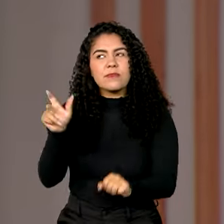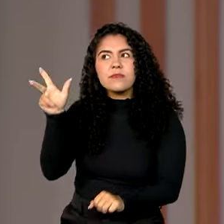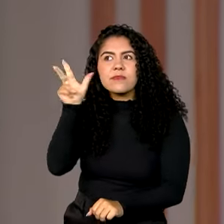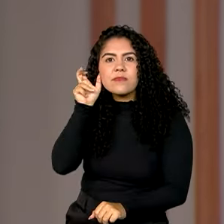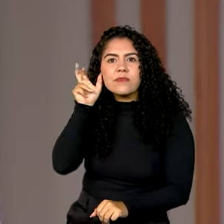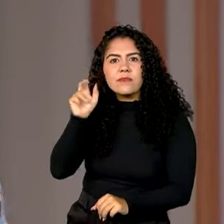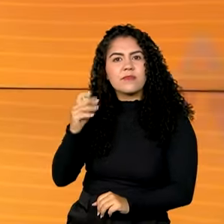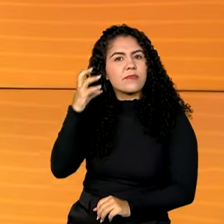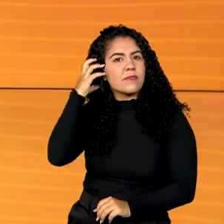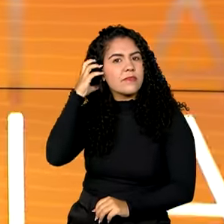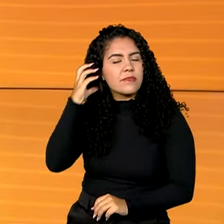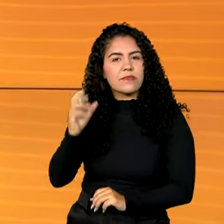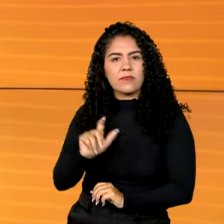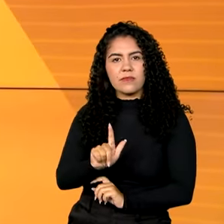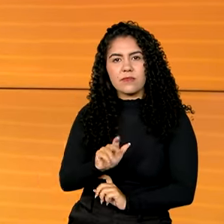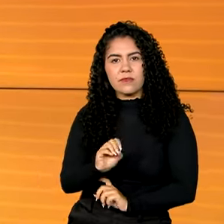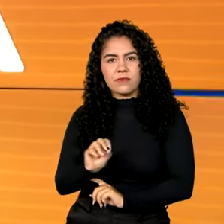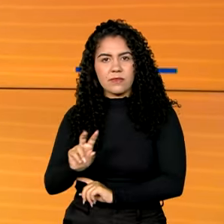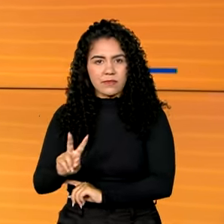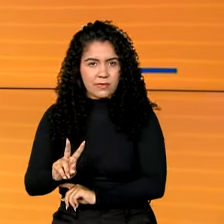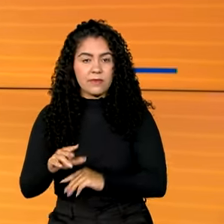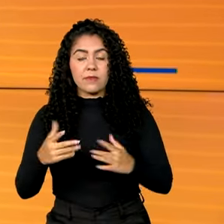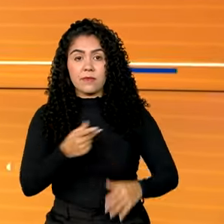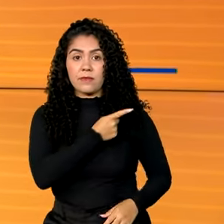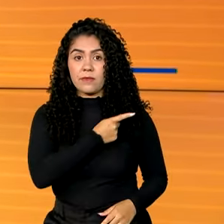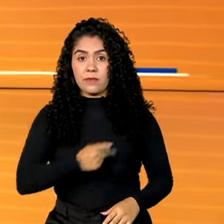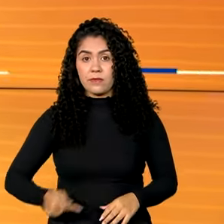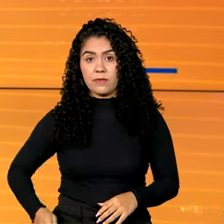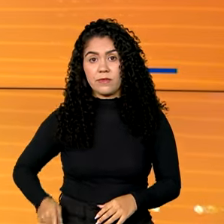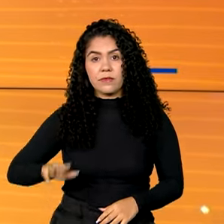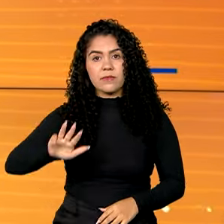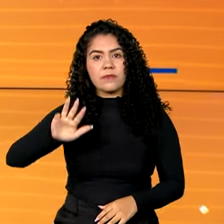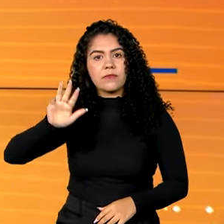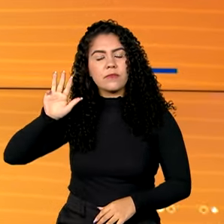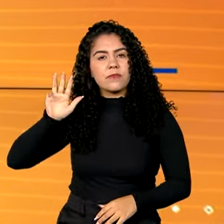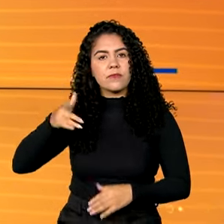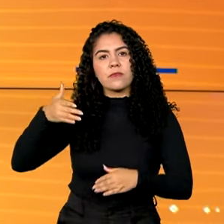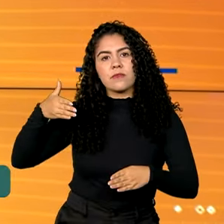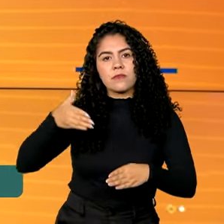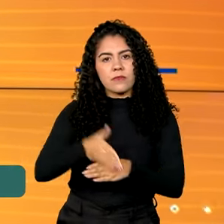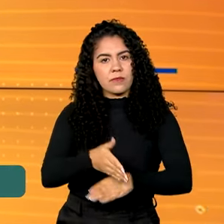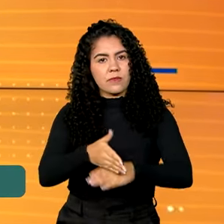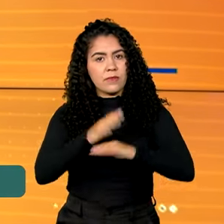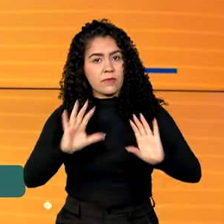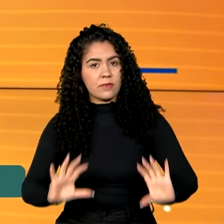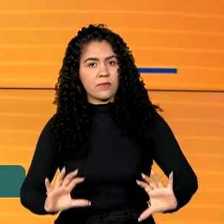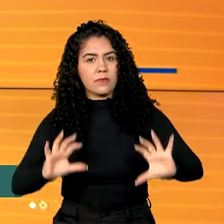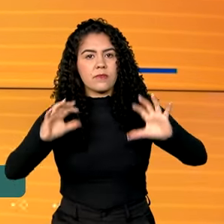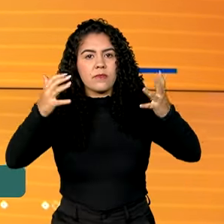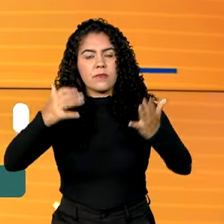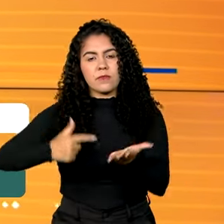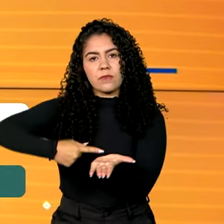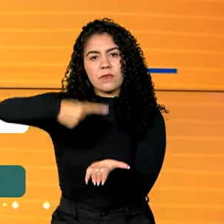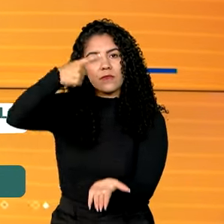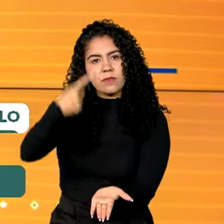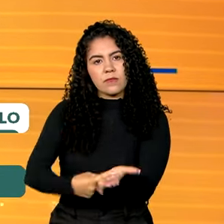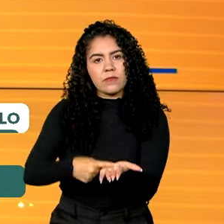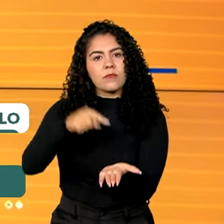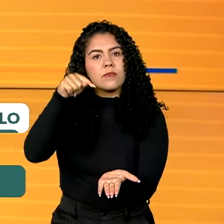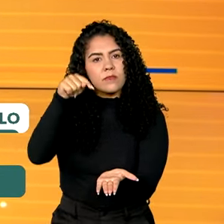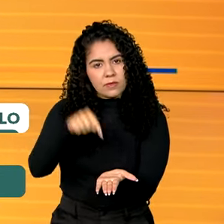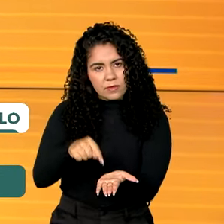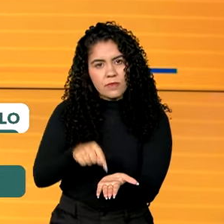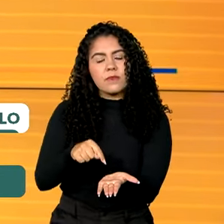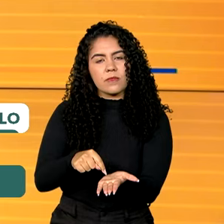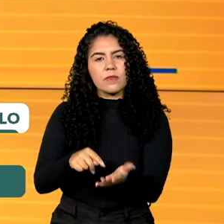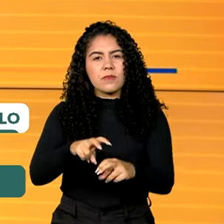Rádio Gov. O presidente Lula participou da cerimônia de assinatura de um novo acordo pela reparação dos danos